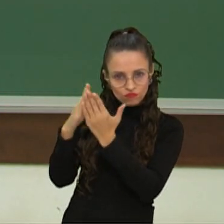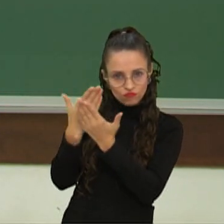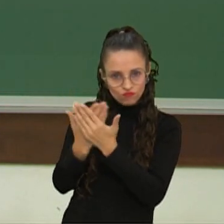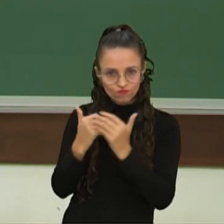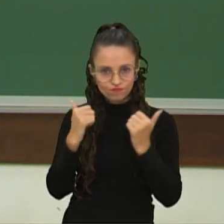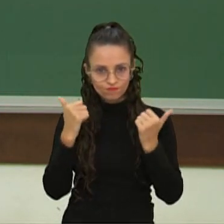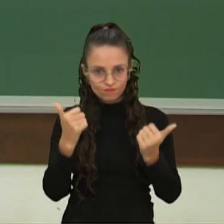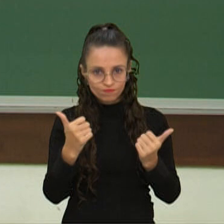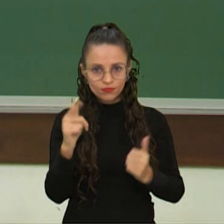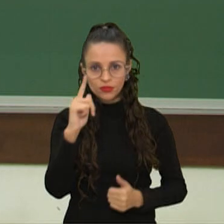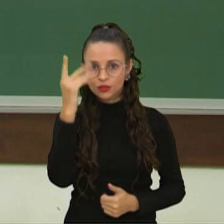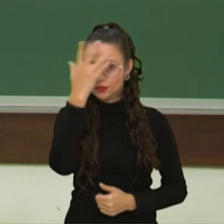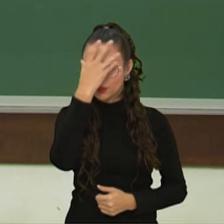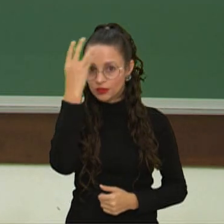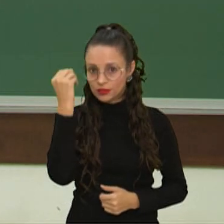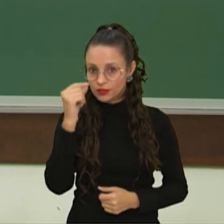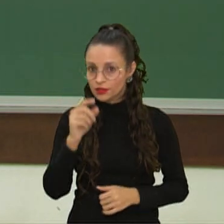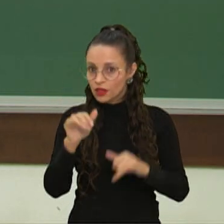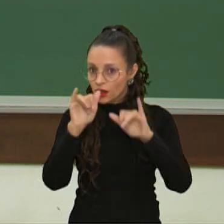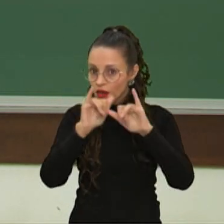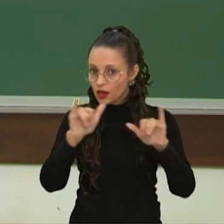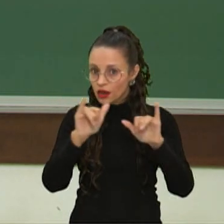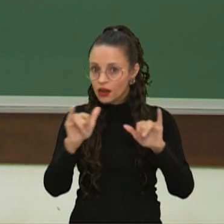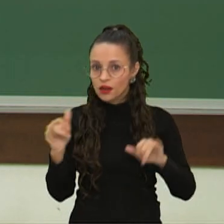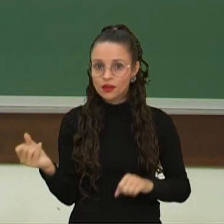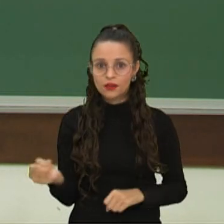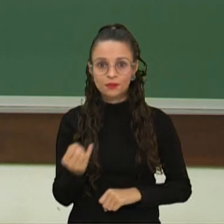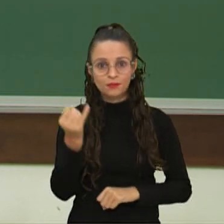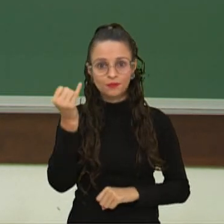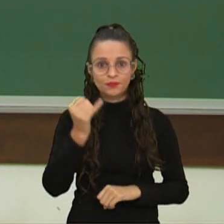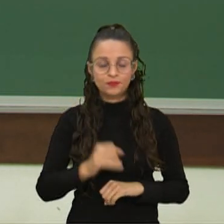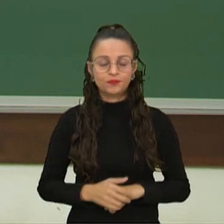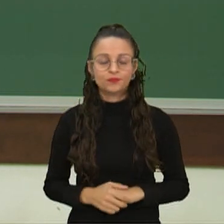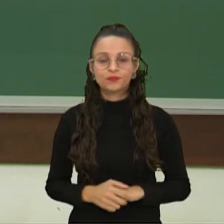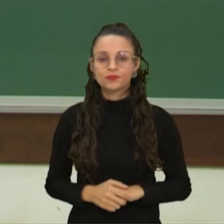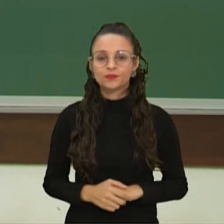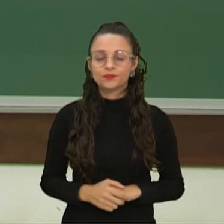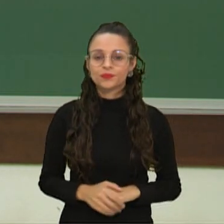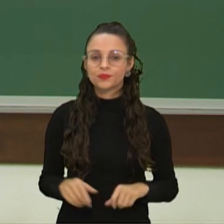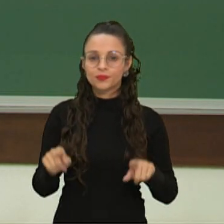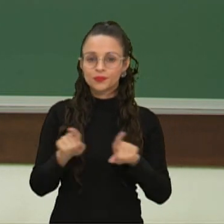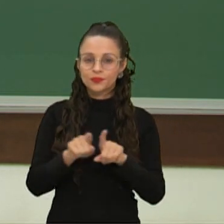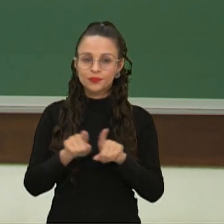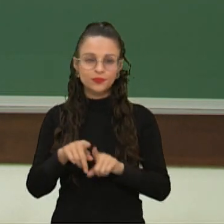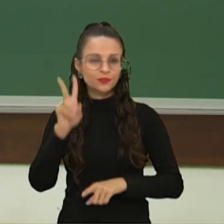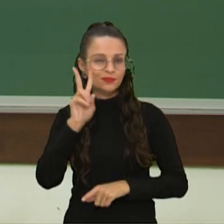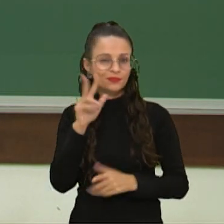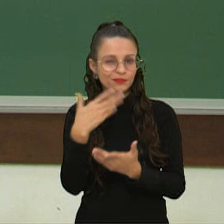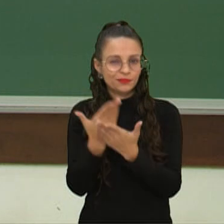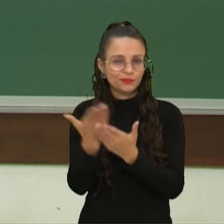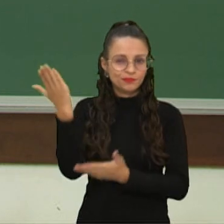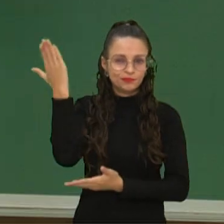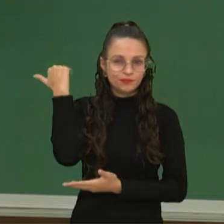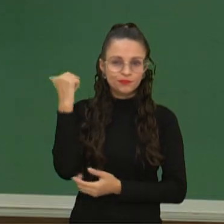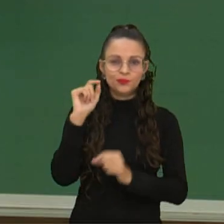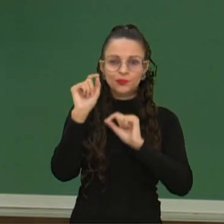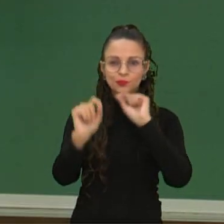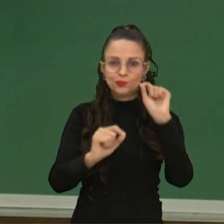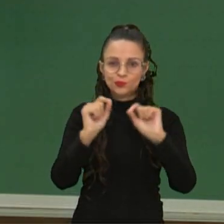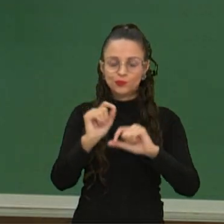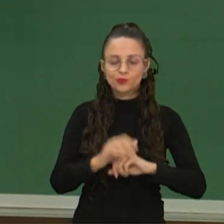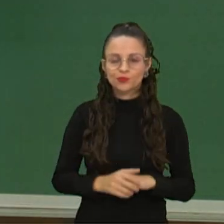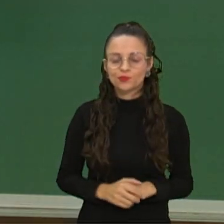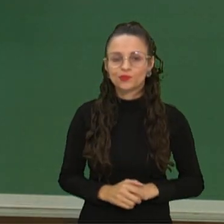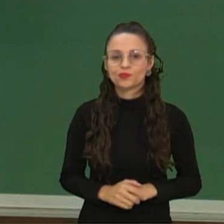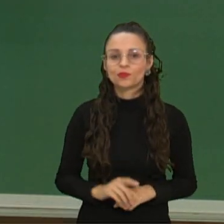bom? Então não esqueça desses recados importantes aí. Vamos relembrar também o que a gente conversou na aula passada? Na aula passada, nós